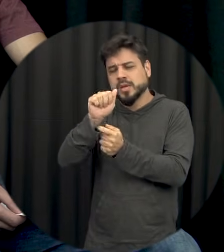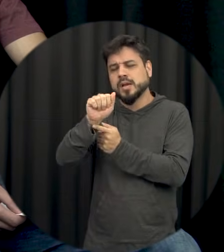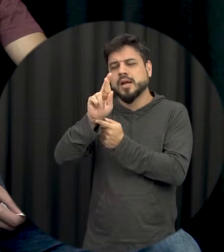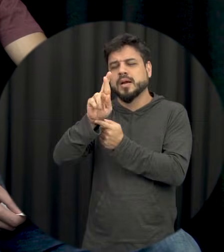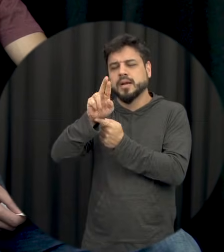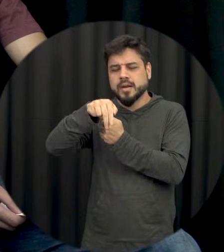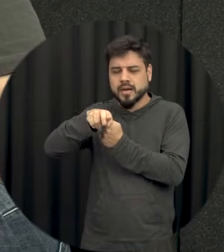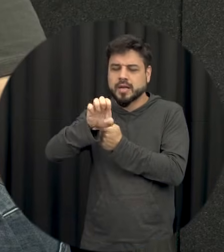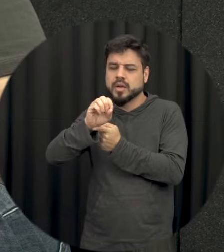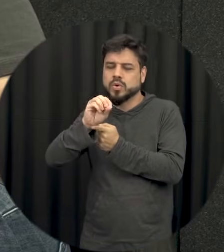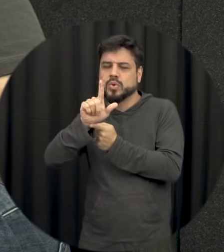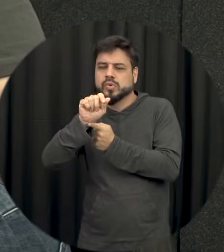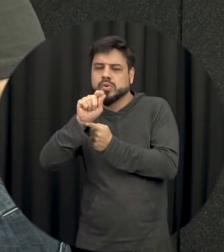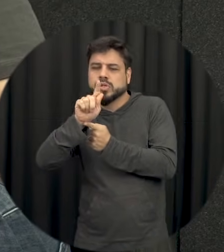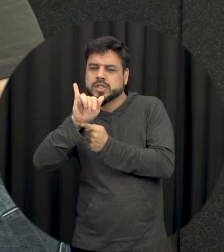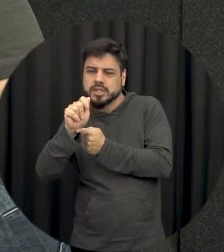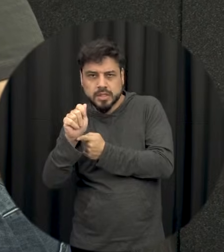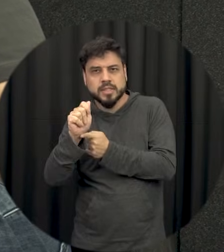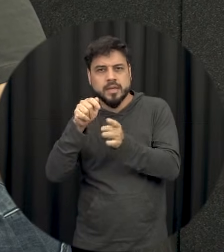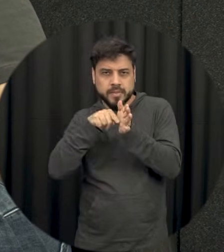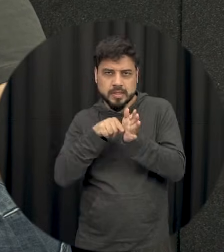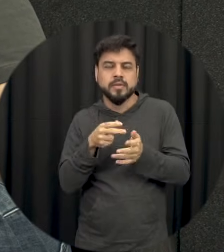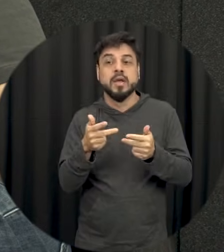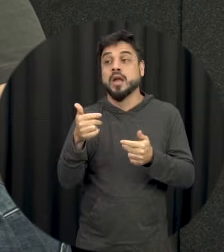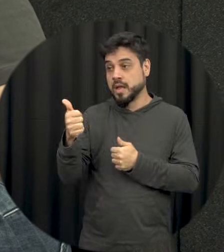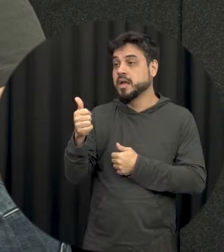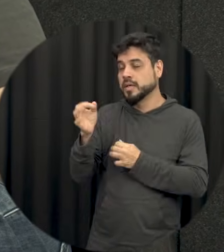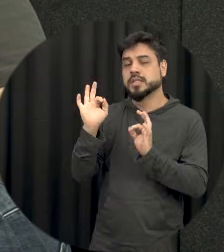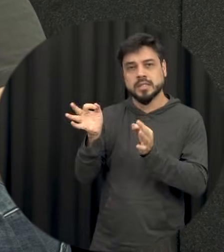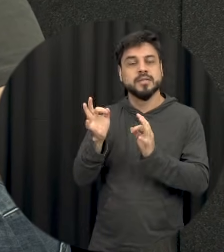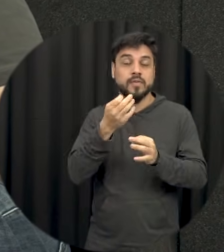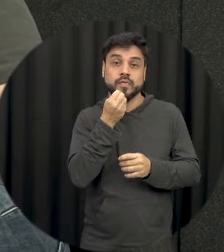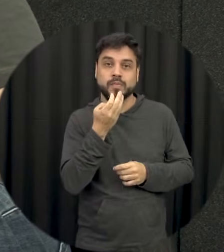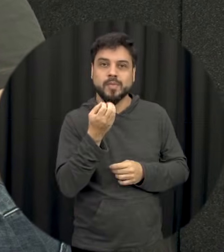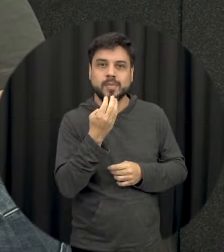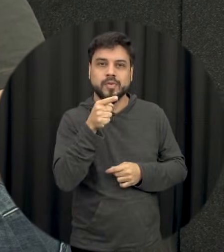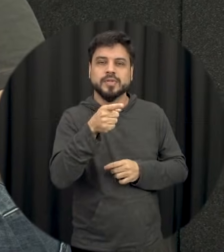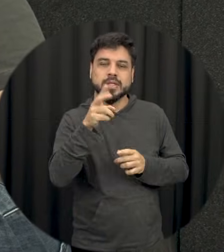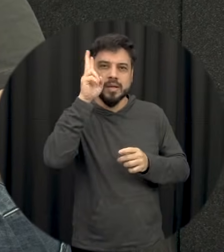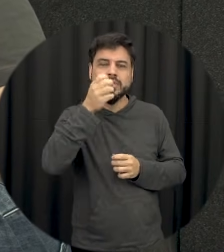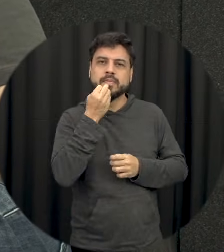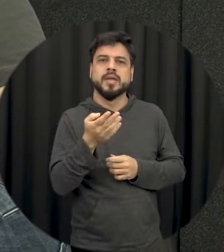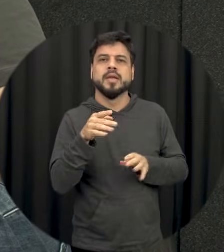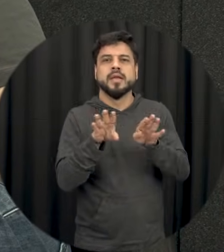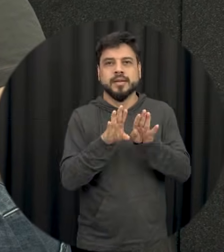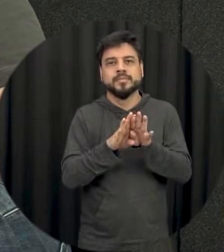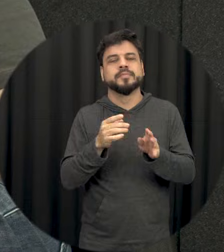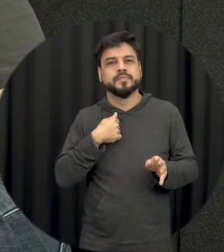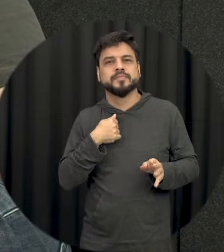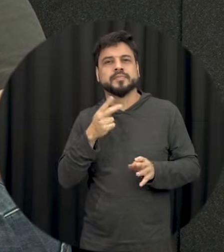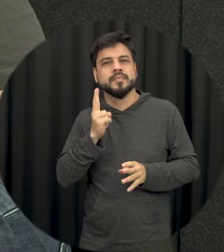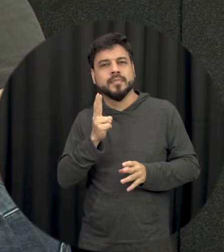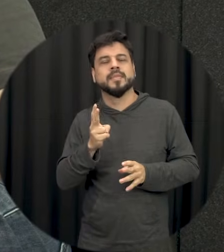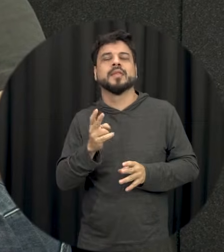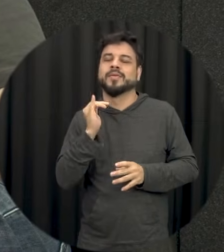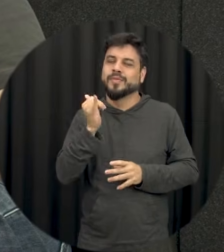esses estudos, né? Fortíssimo, fortíssimo, você lembrou bem. E que também me remete um pouco, né? Eu sempre conto essa história,